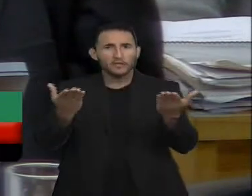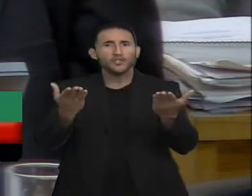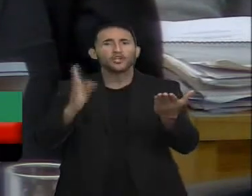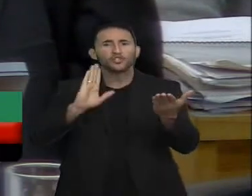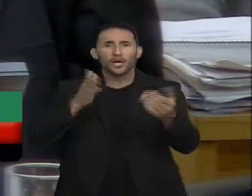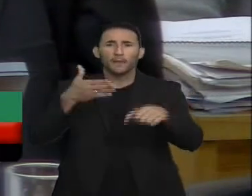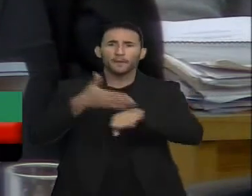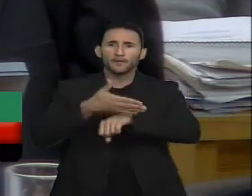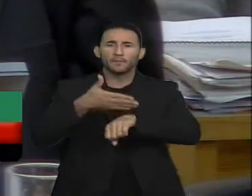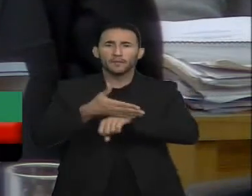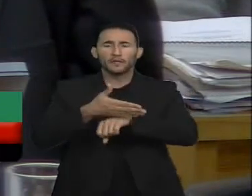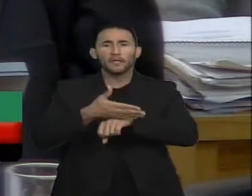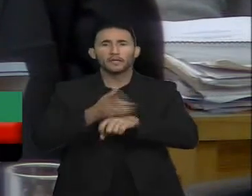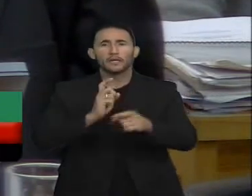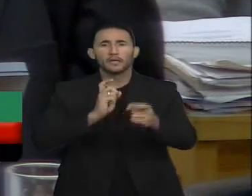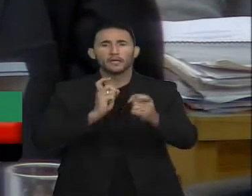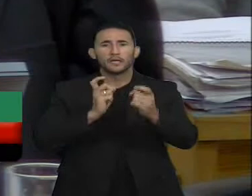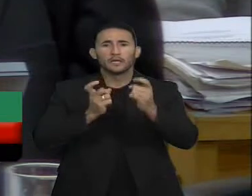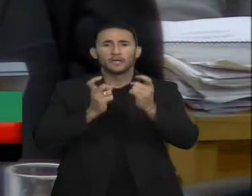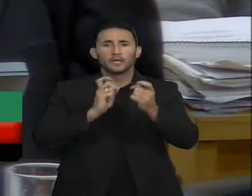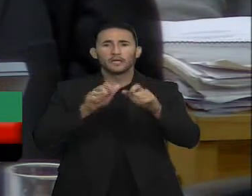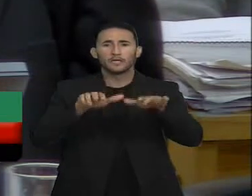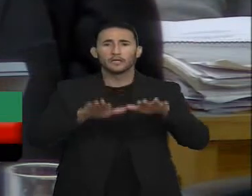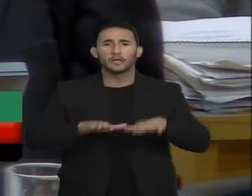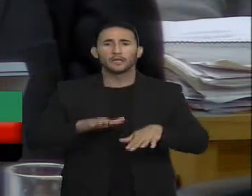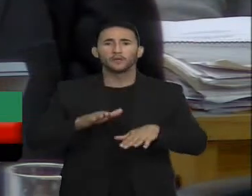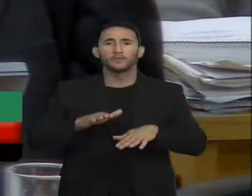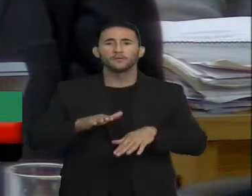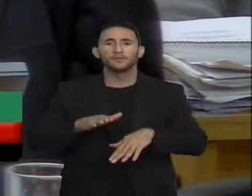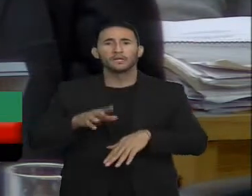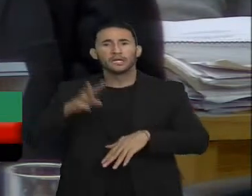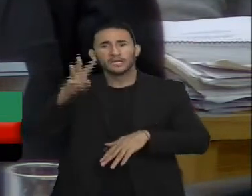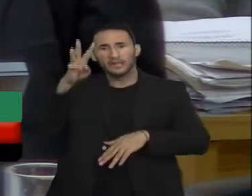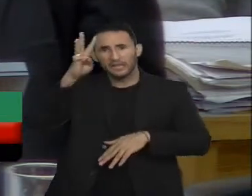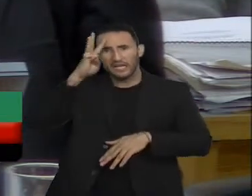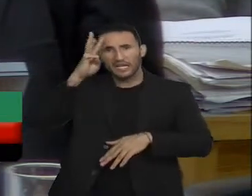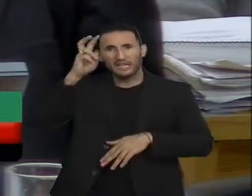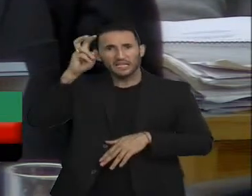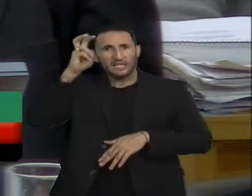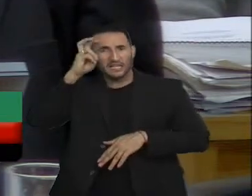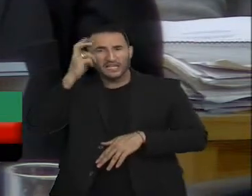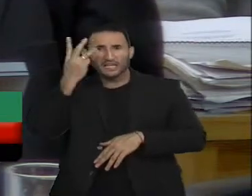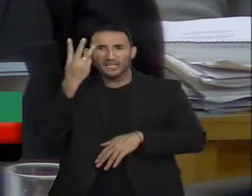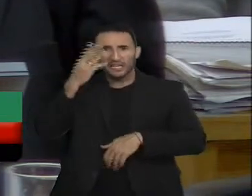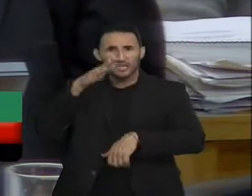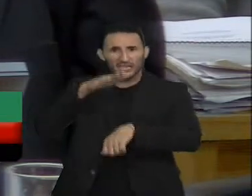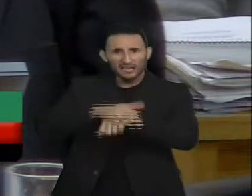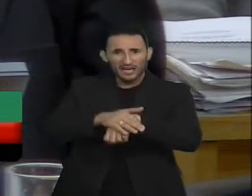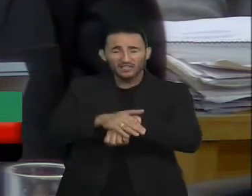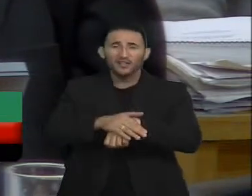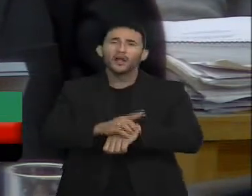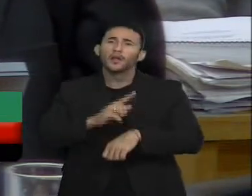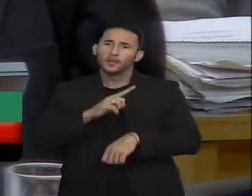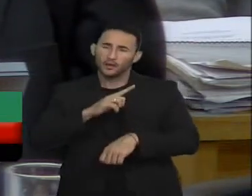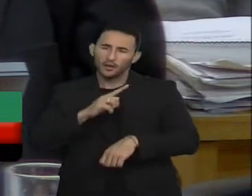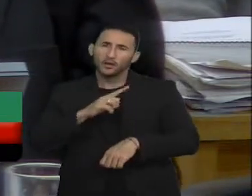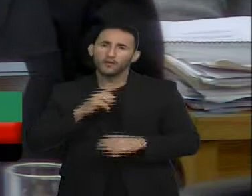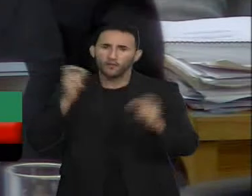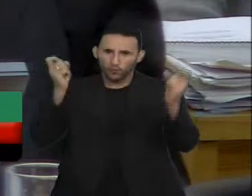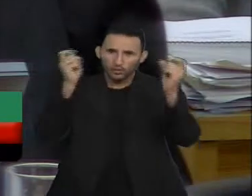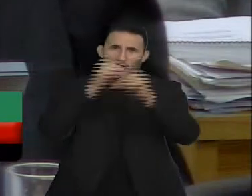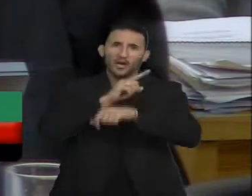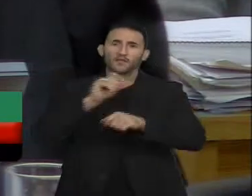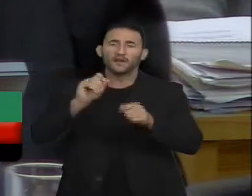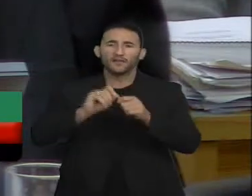participando de sessão de terças e quintas, às 15 horas, e houve dificuldades para fazer audiências